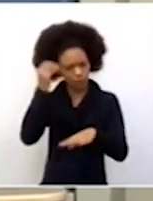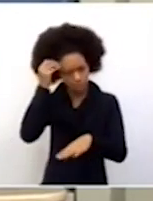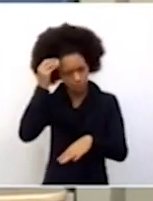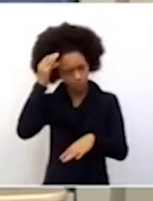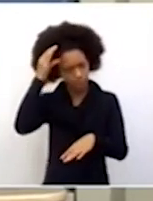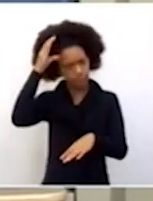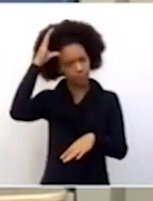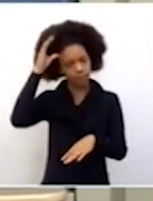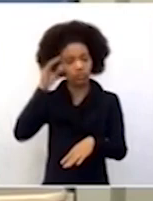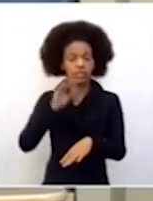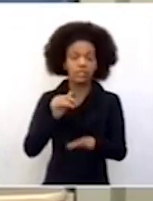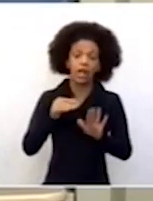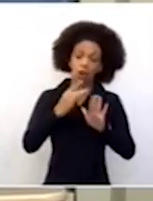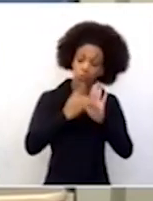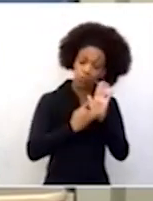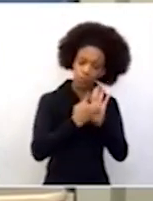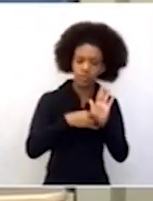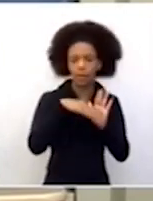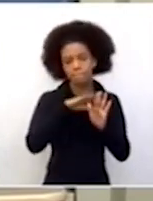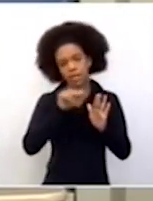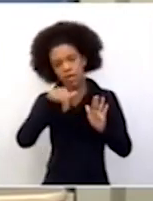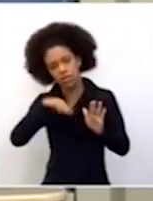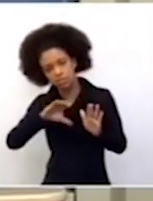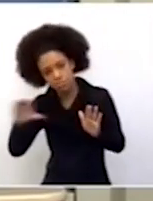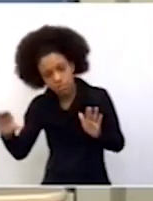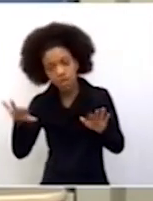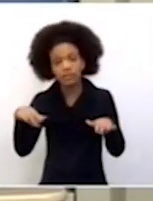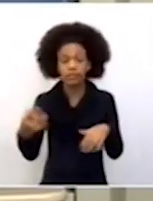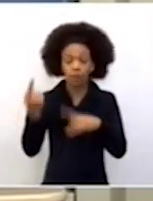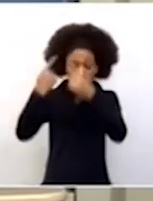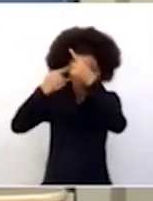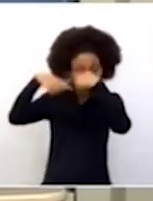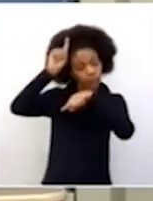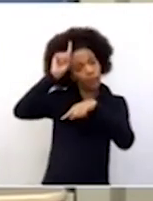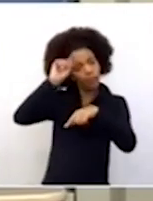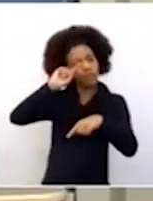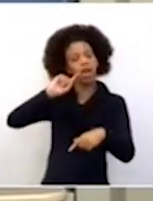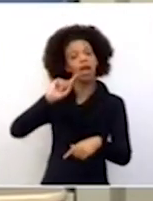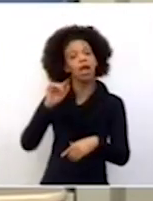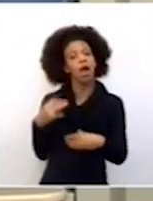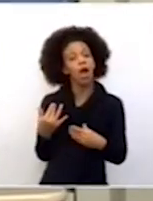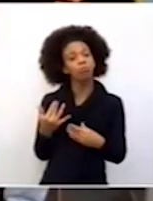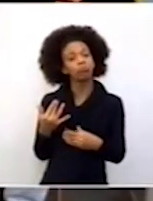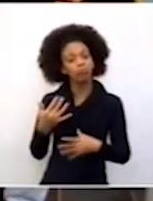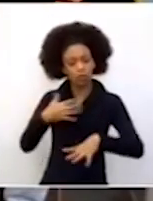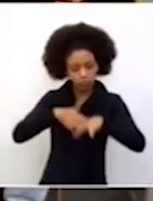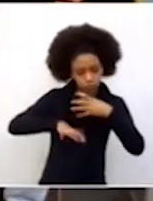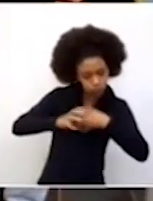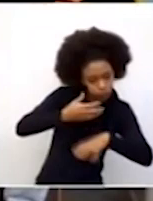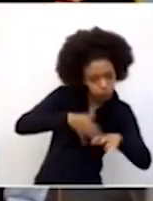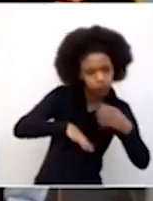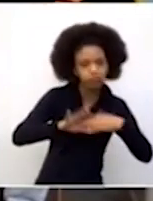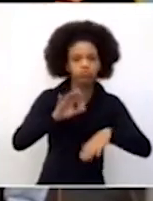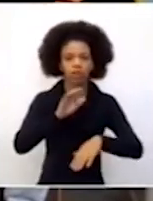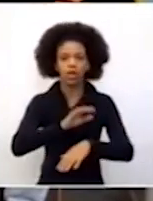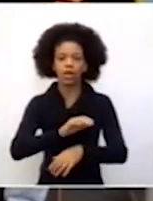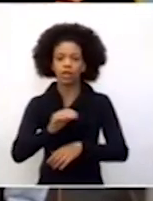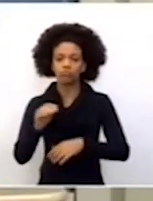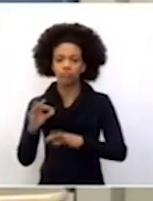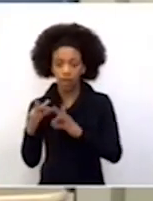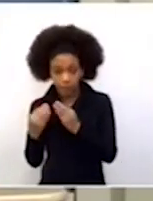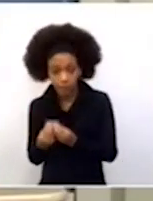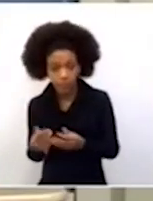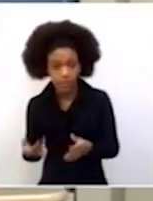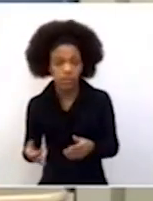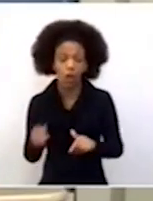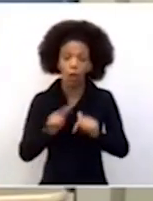na BNCC, tá? Que aí você desenvolve esse pensamento de forma assim, de interação com essas pessoas também.